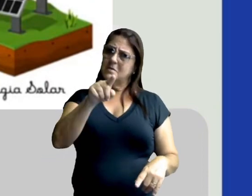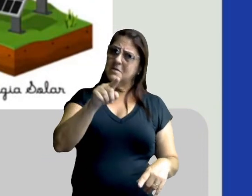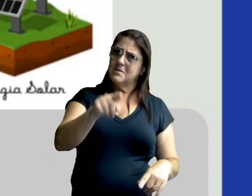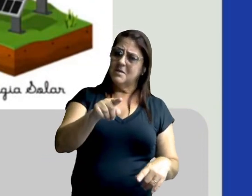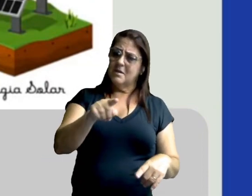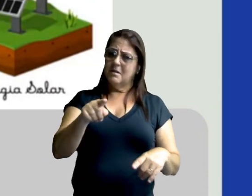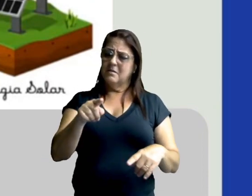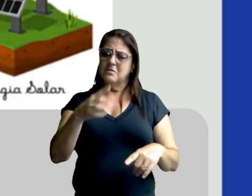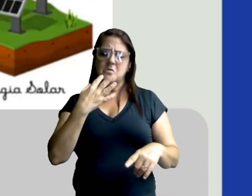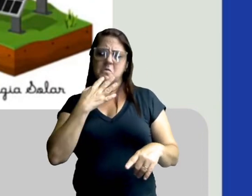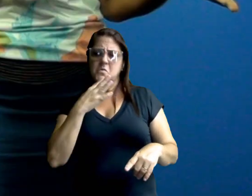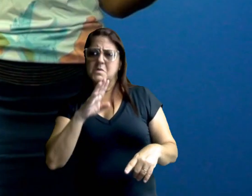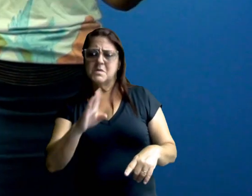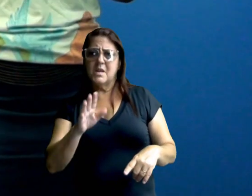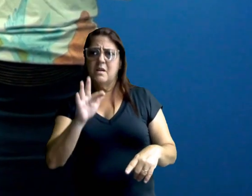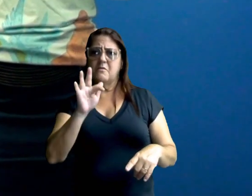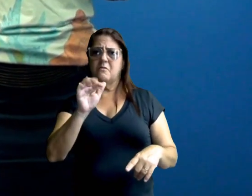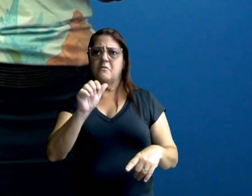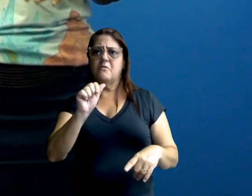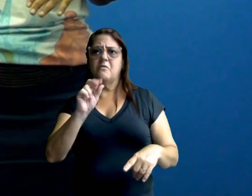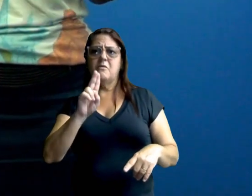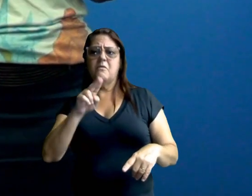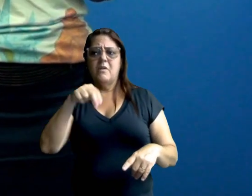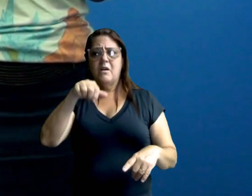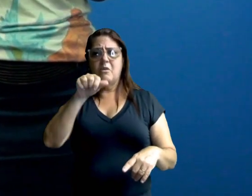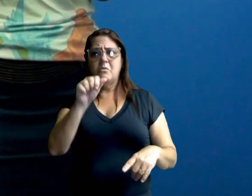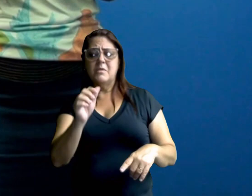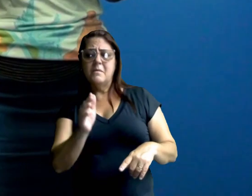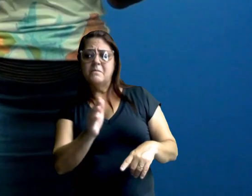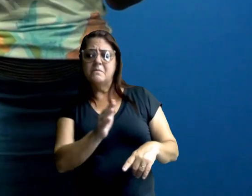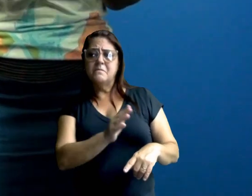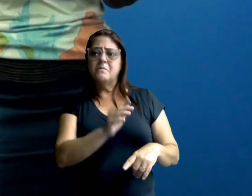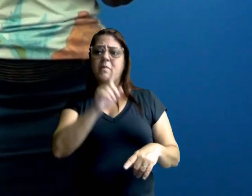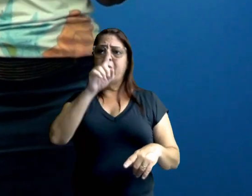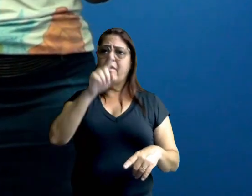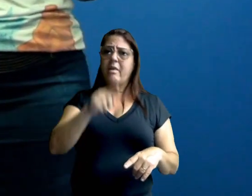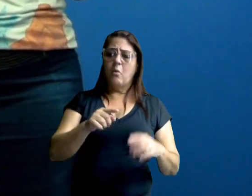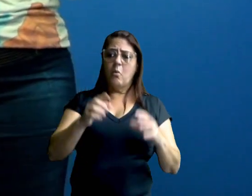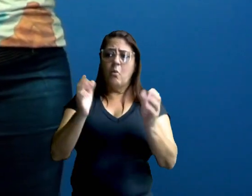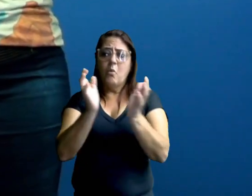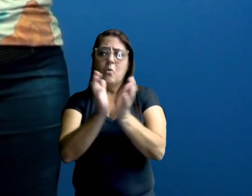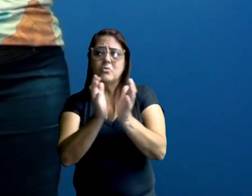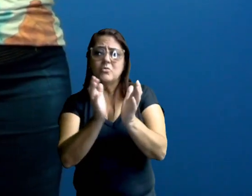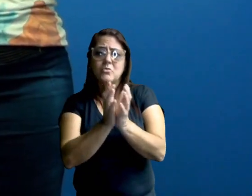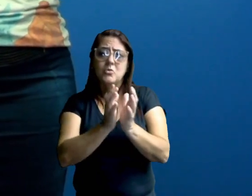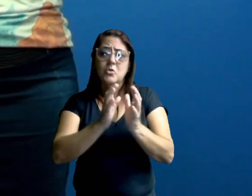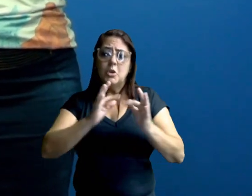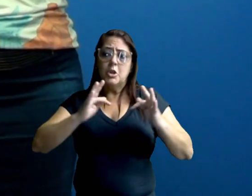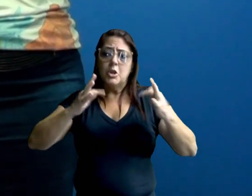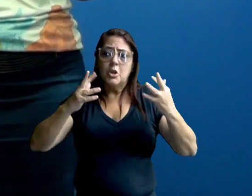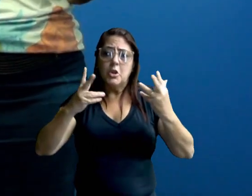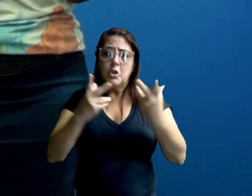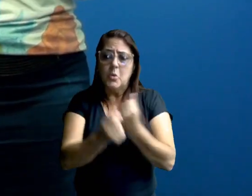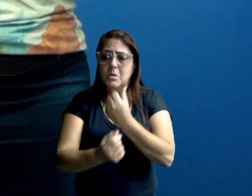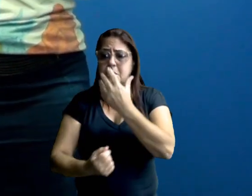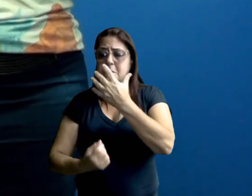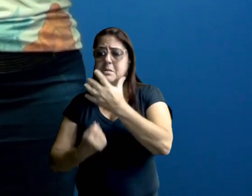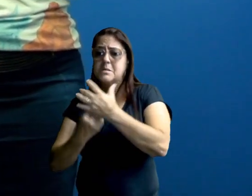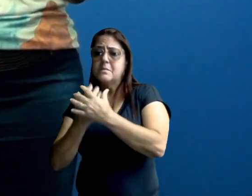que está aí não sabe o que é fauna e o que é flora, a fauna ela é o conjunto de todas as espécies de